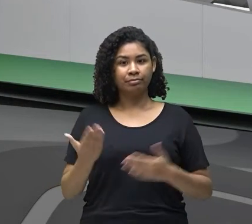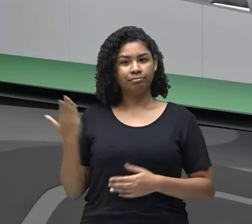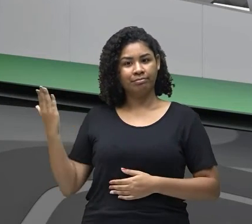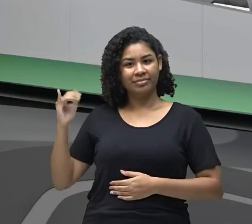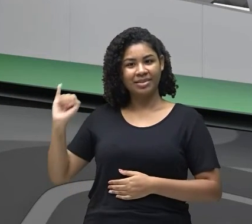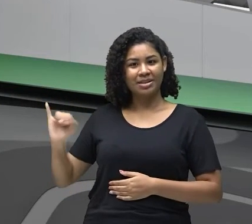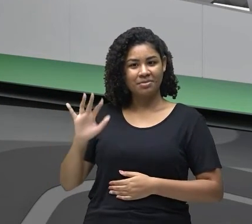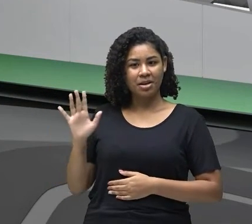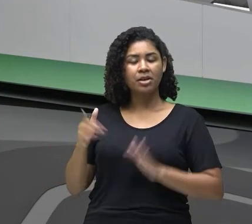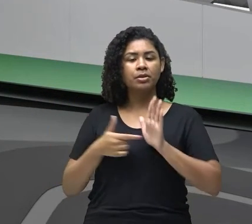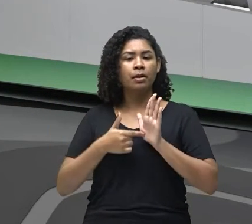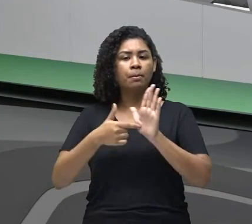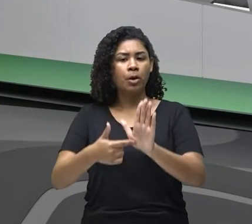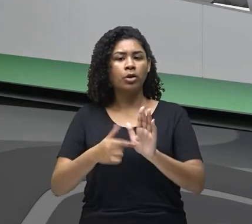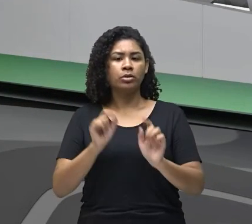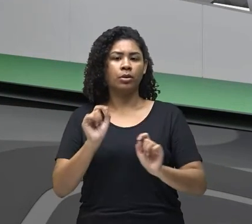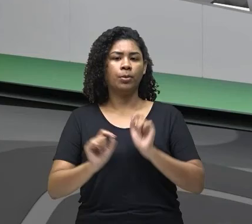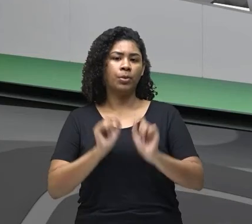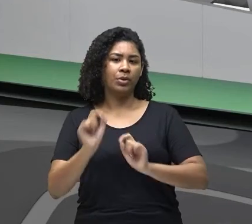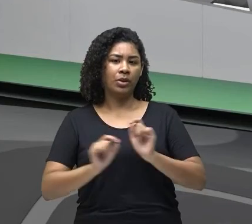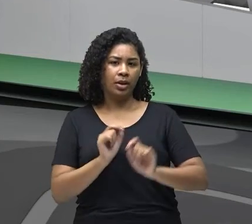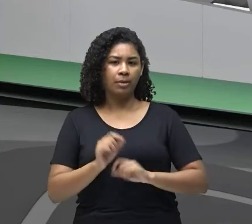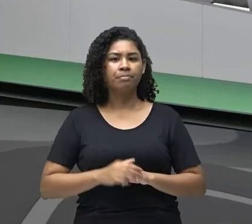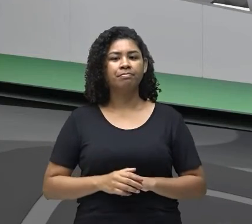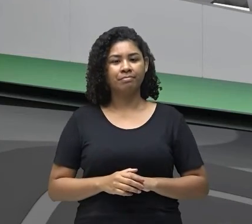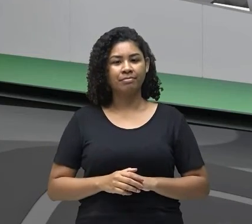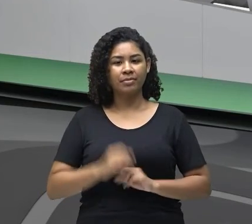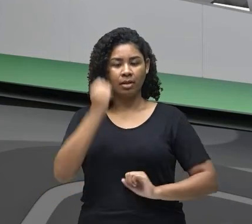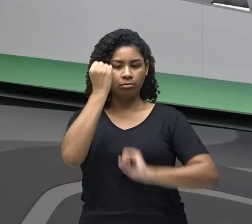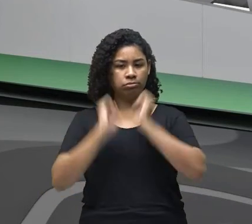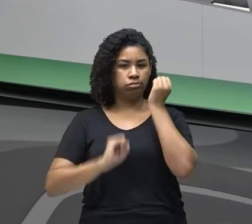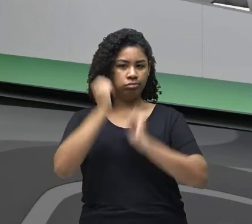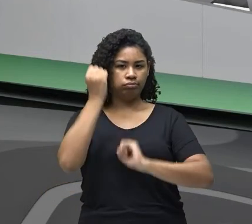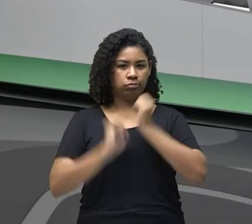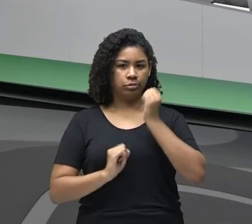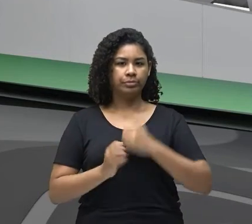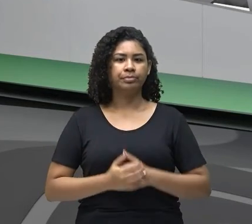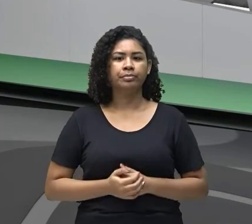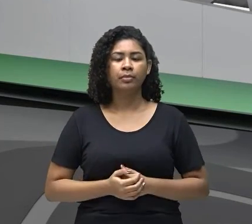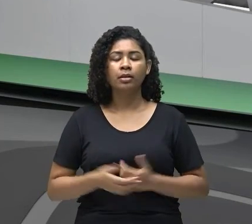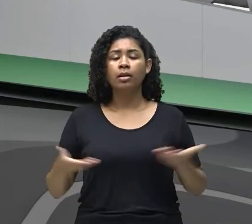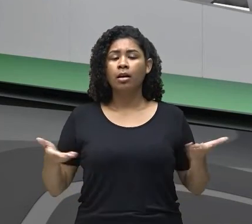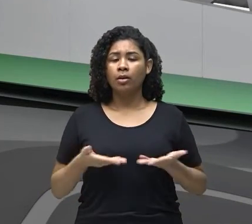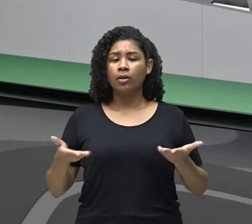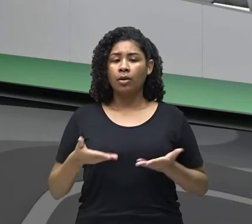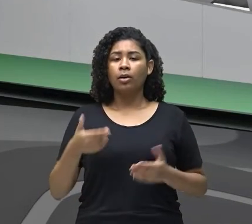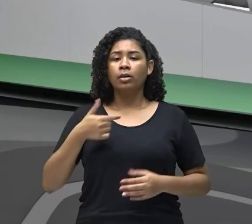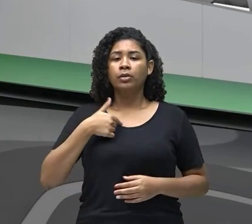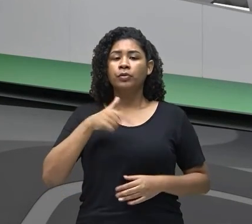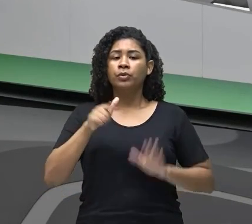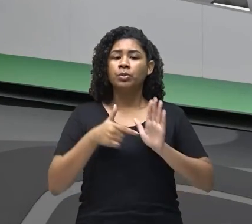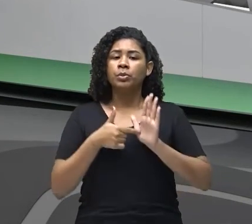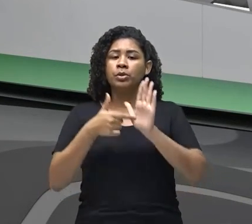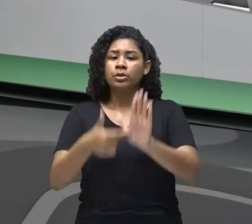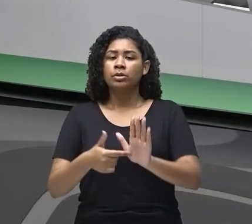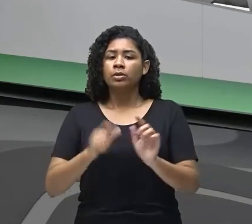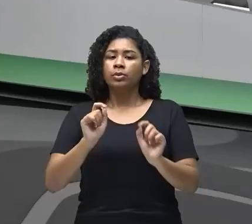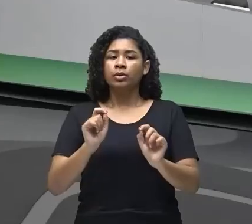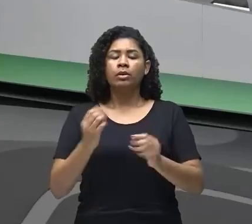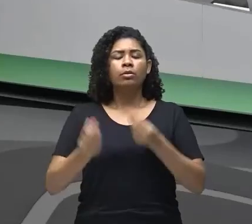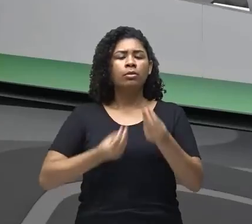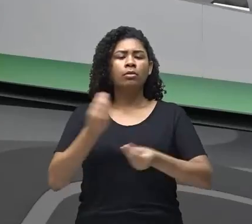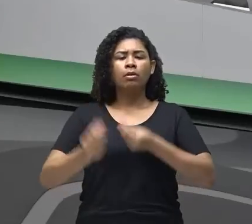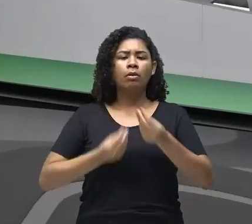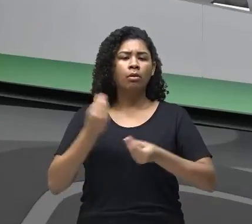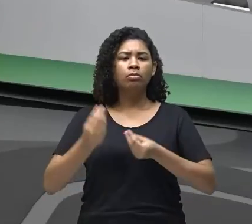representação, né, que mostra para a gente a usina. E aqui, né, eu vou mostrar para vocês também o funcionamento de